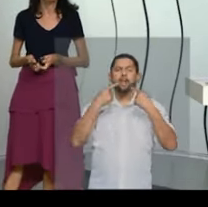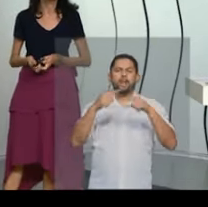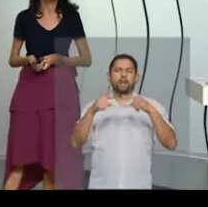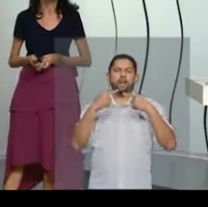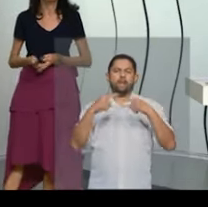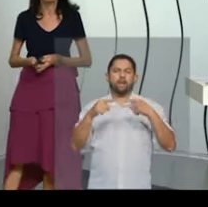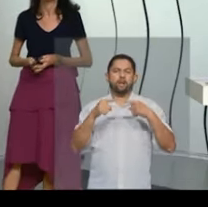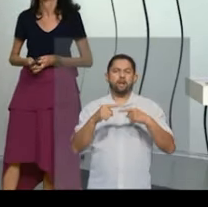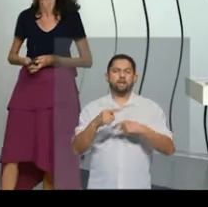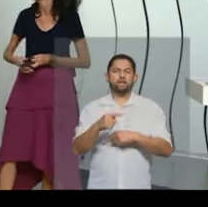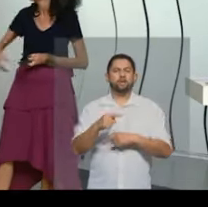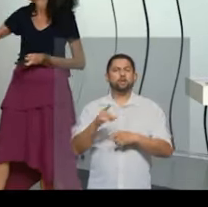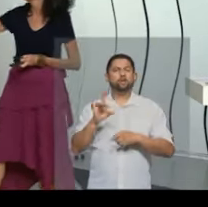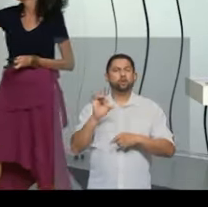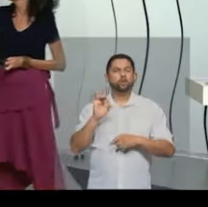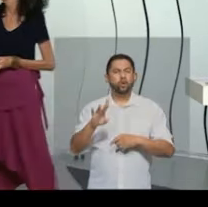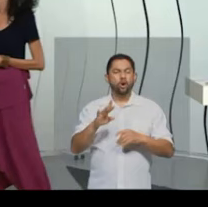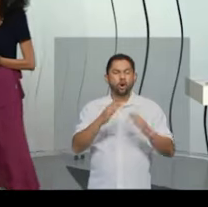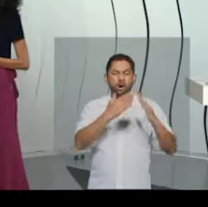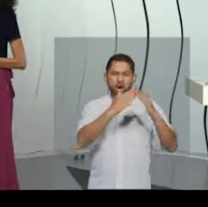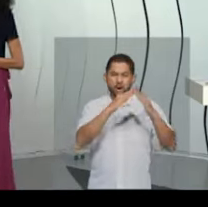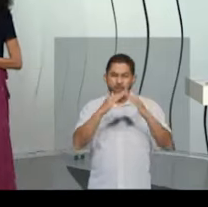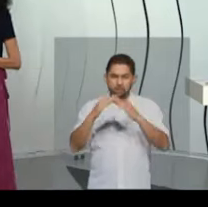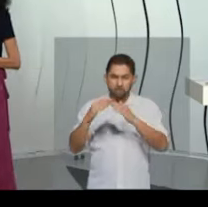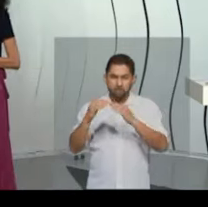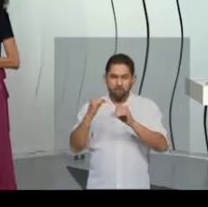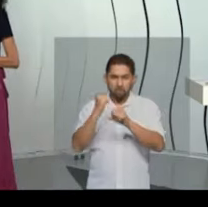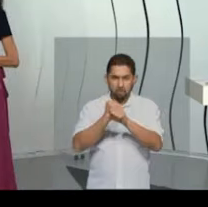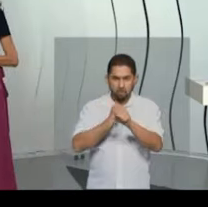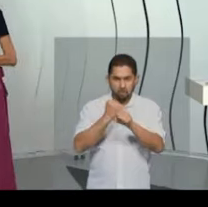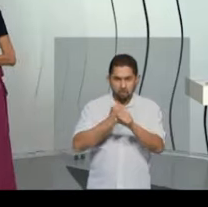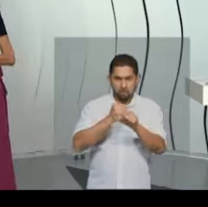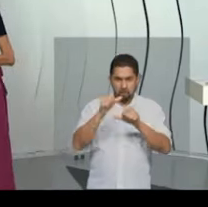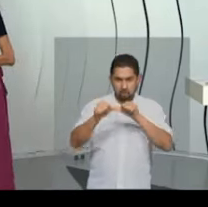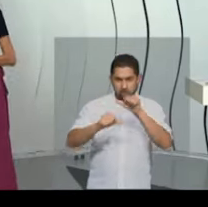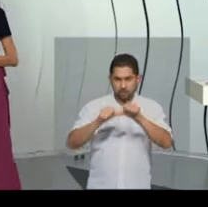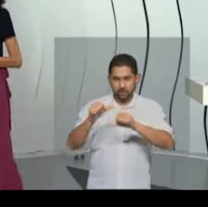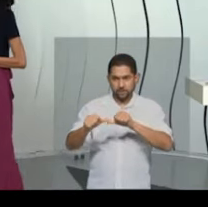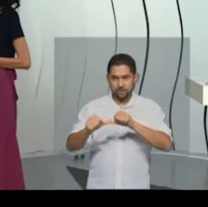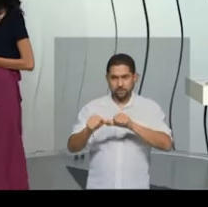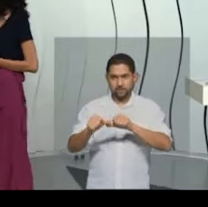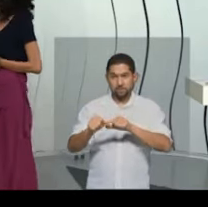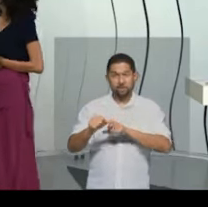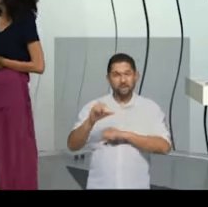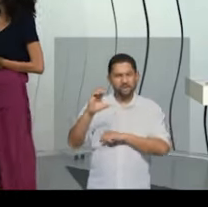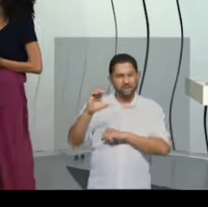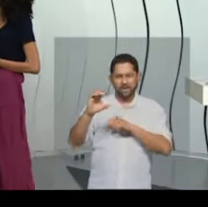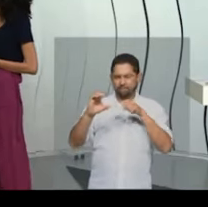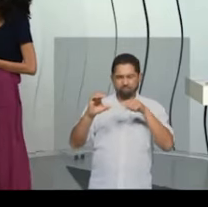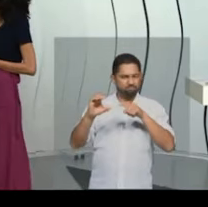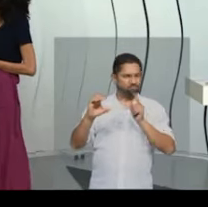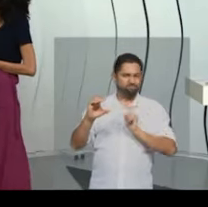as reformas urbanas. Por isso não é a letra C, é a letra D.